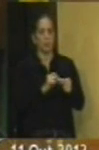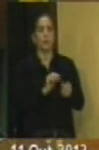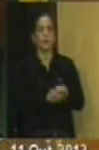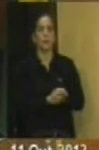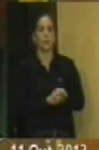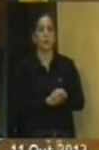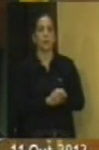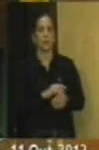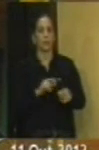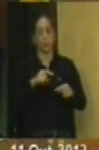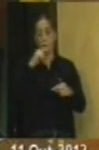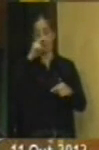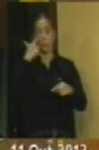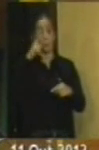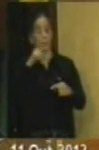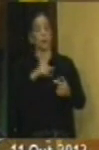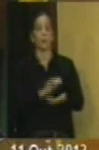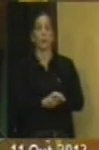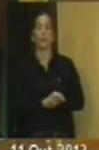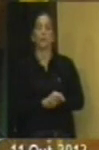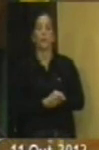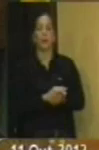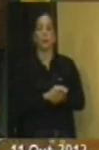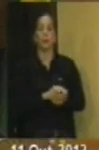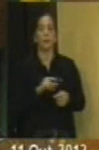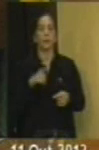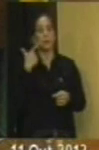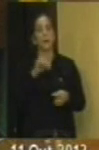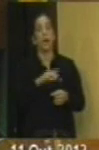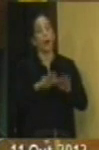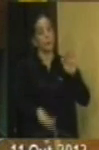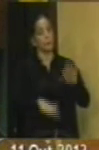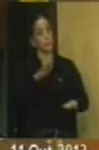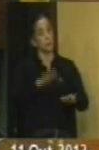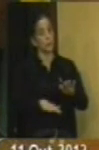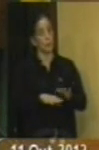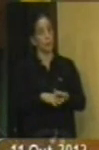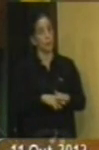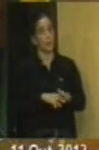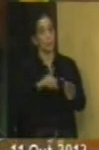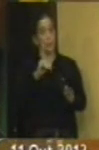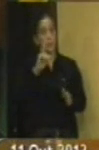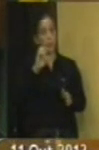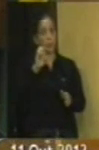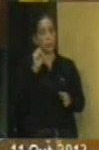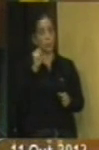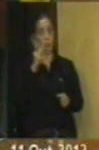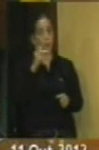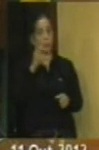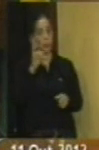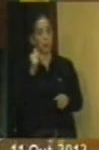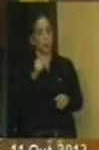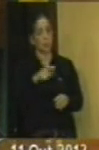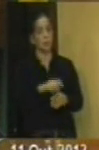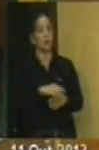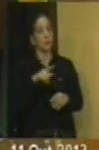deixa a gente meio arrogante meio soberbo meio prepotente às vezes nos torna um déspota e vossa excelência deve ter